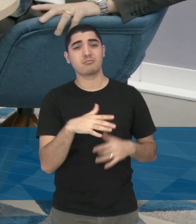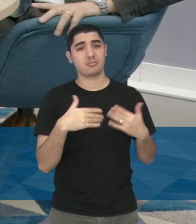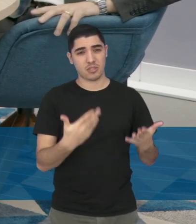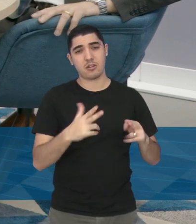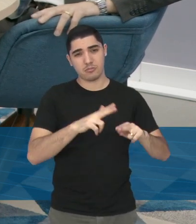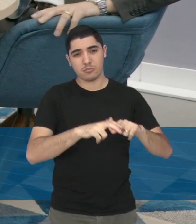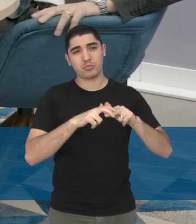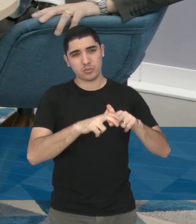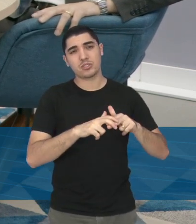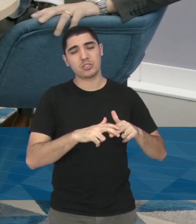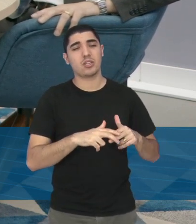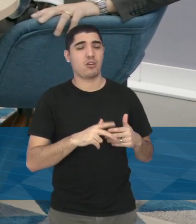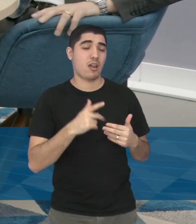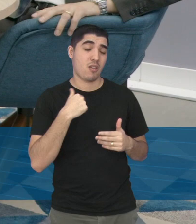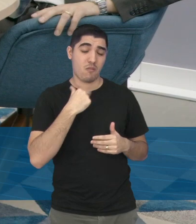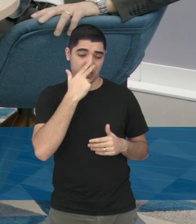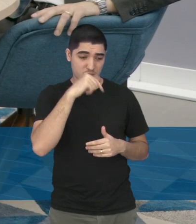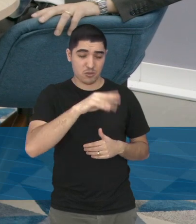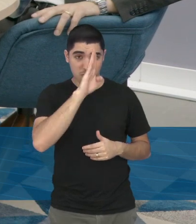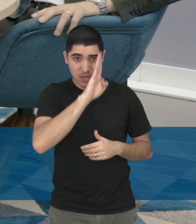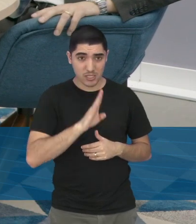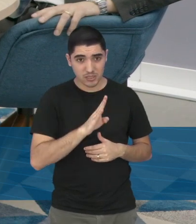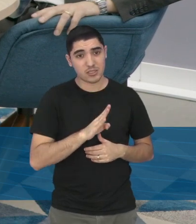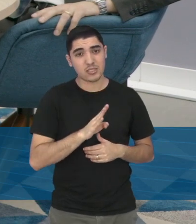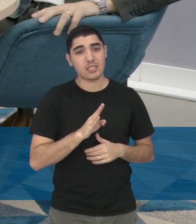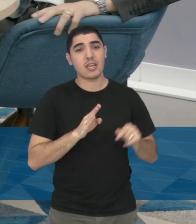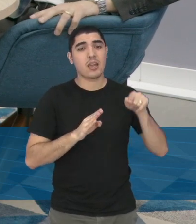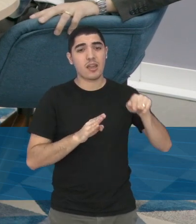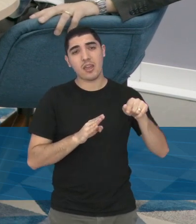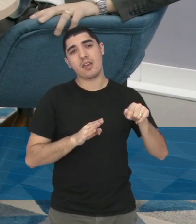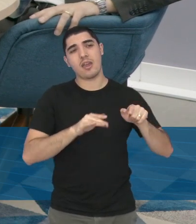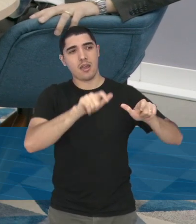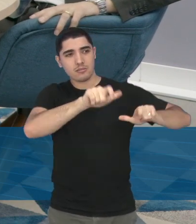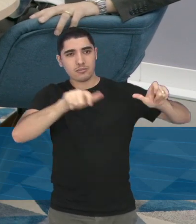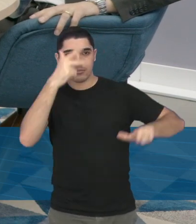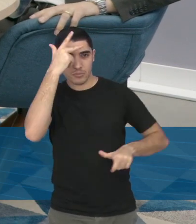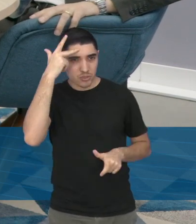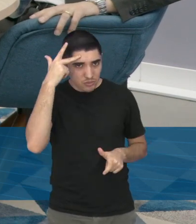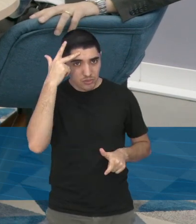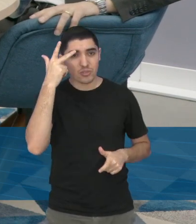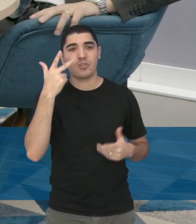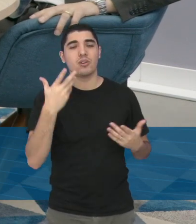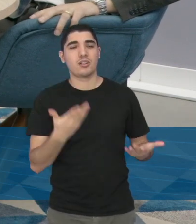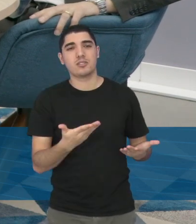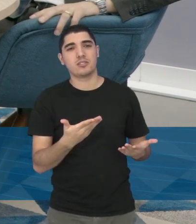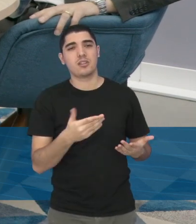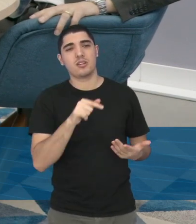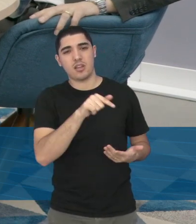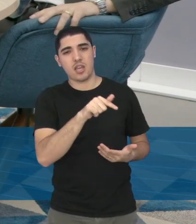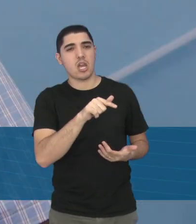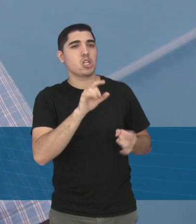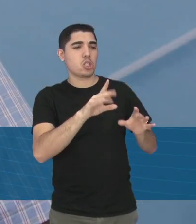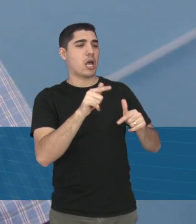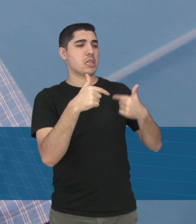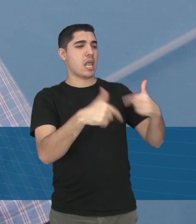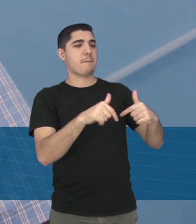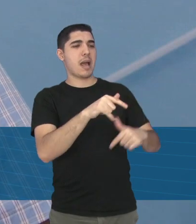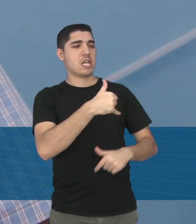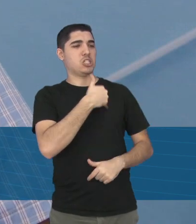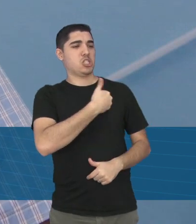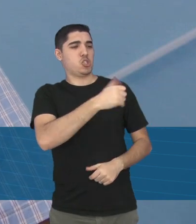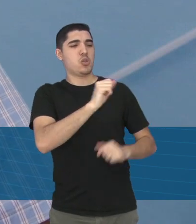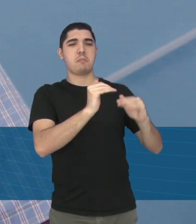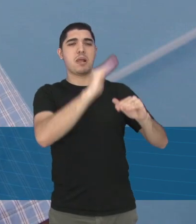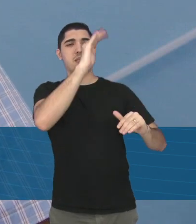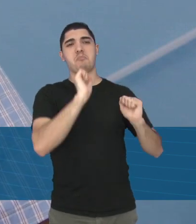a acontecer no país, sabe? Botar essa história de que as pessoas só podem trabalhar depois dos